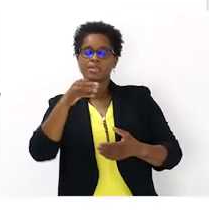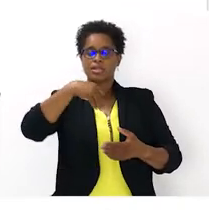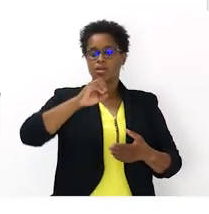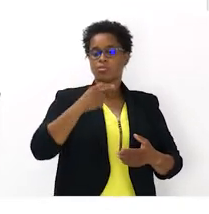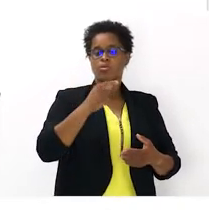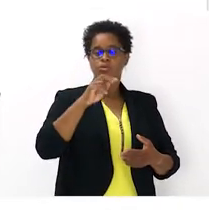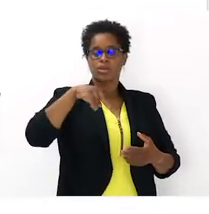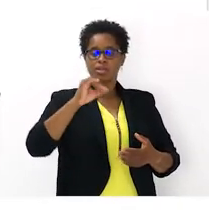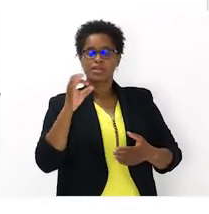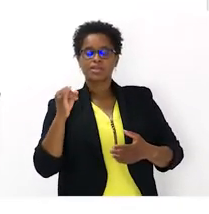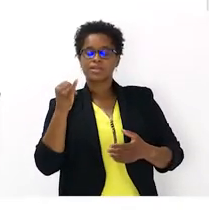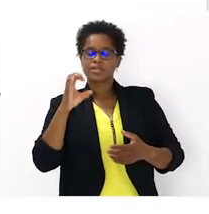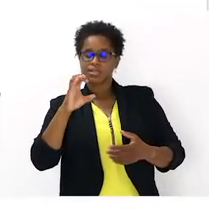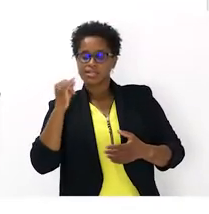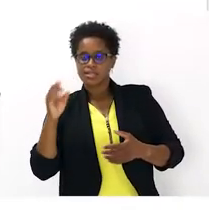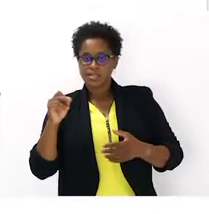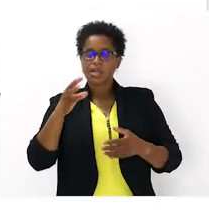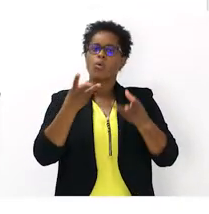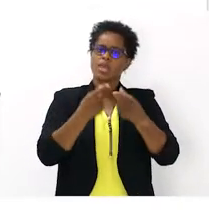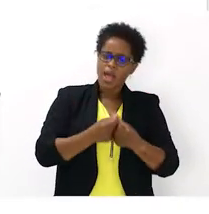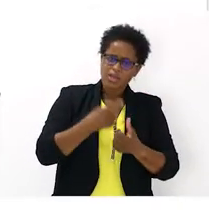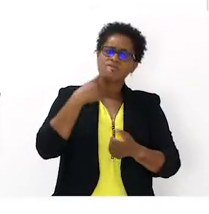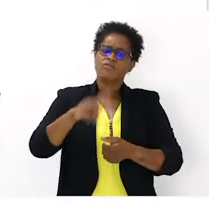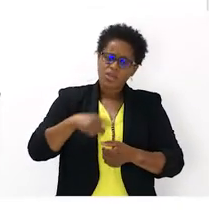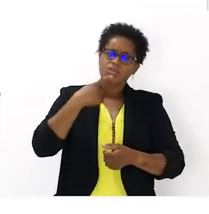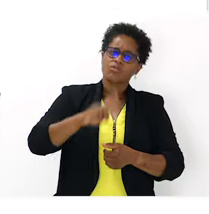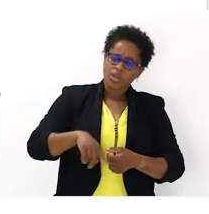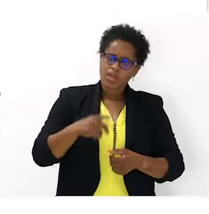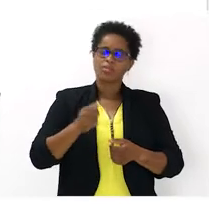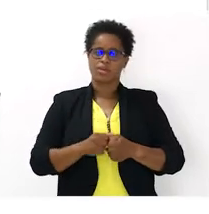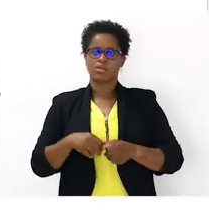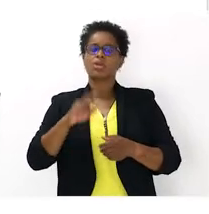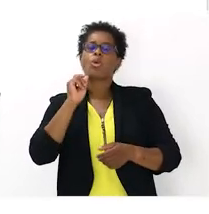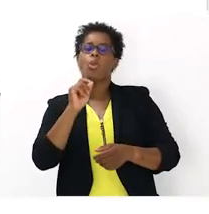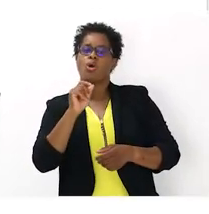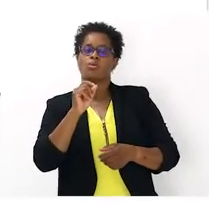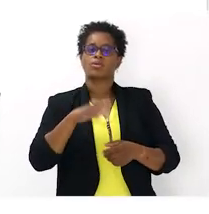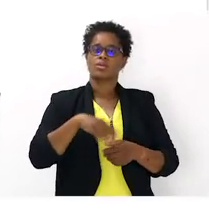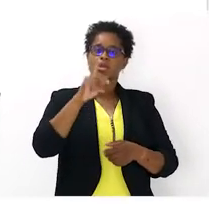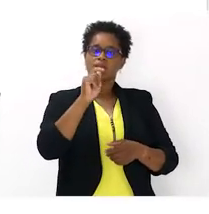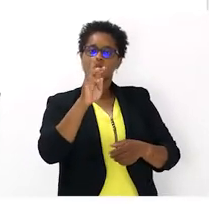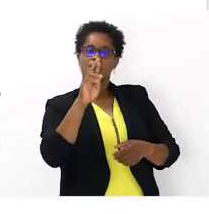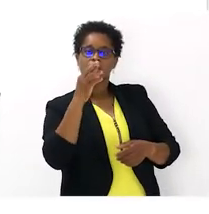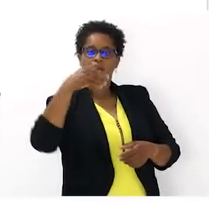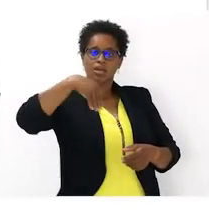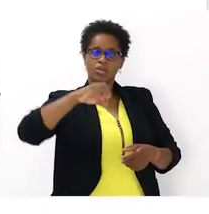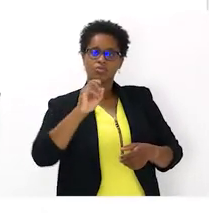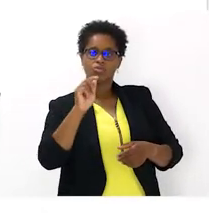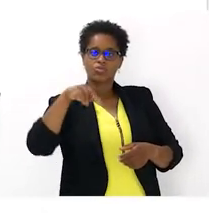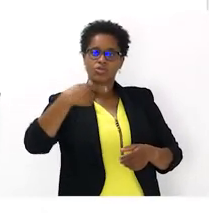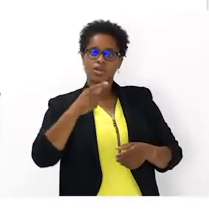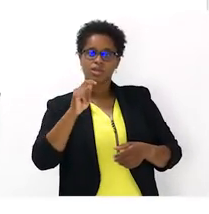E a quantidade de vezes que ele se repete é denominado de expoente